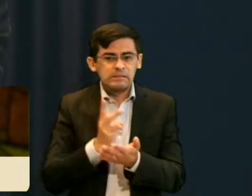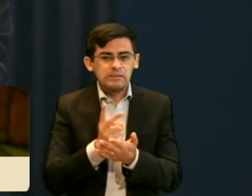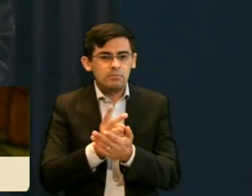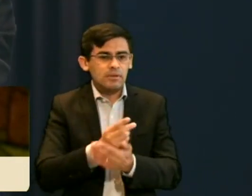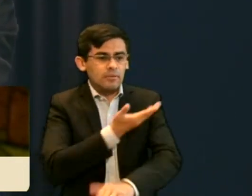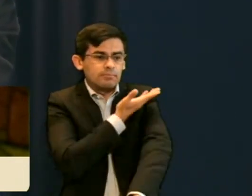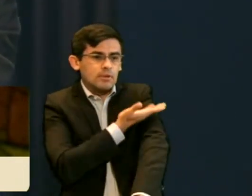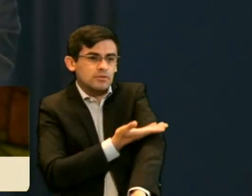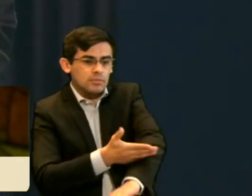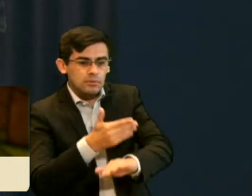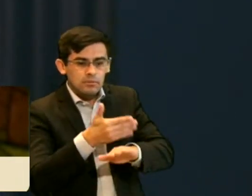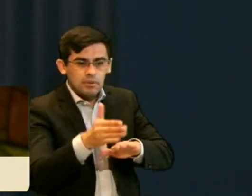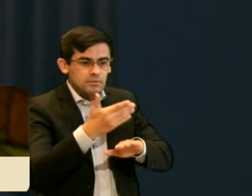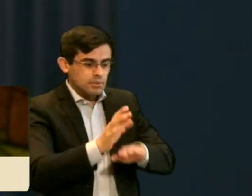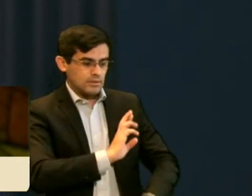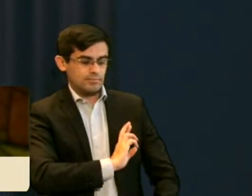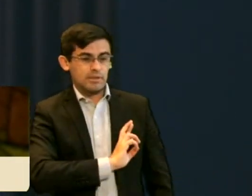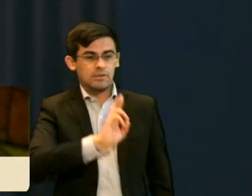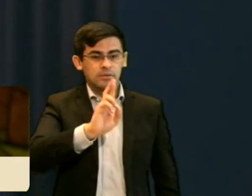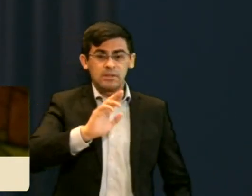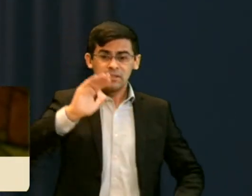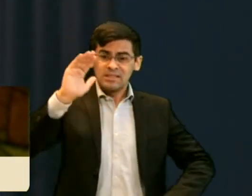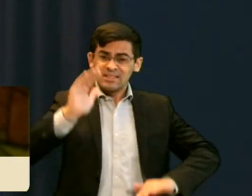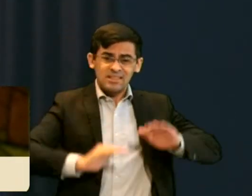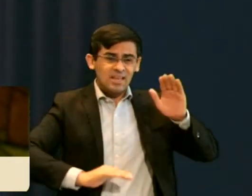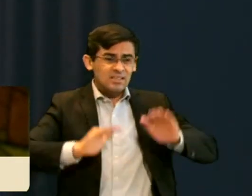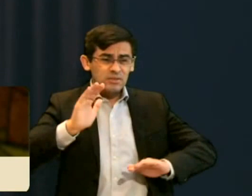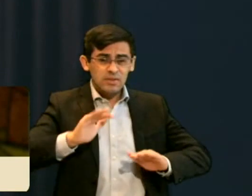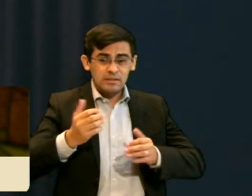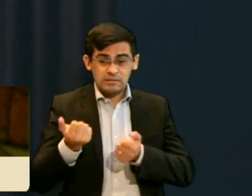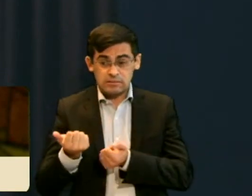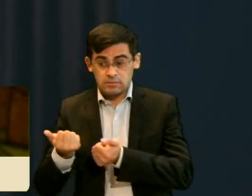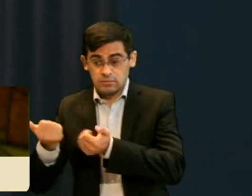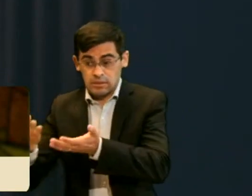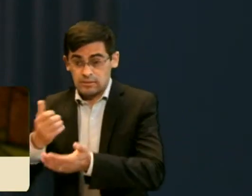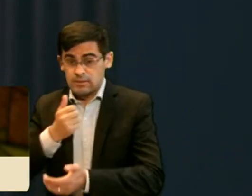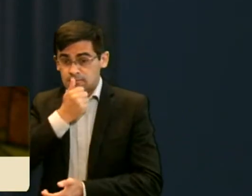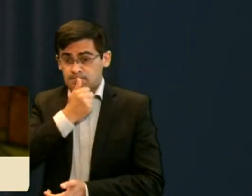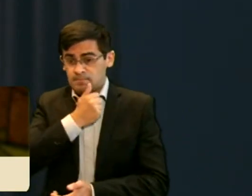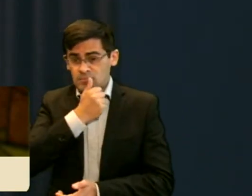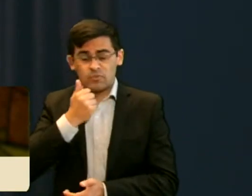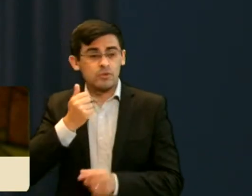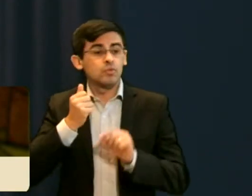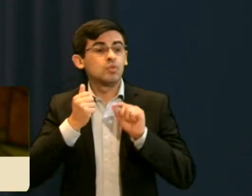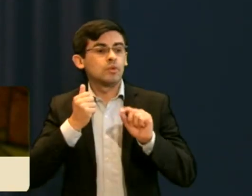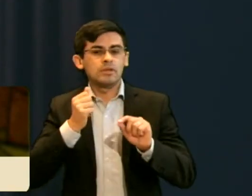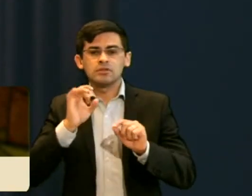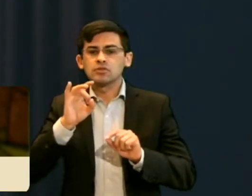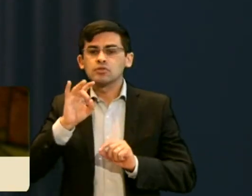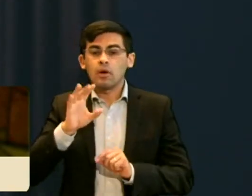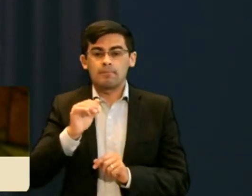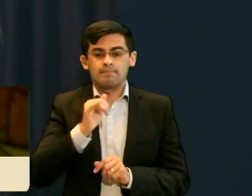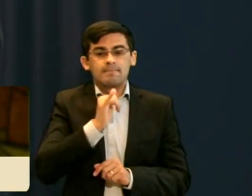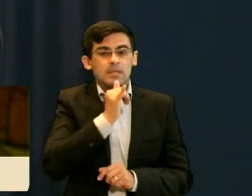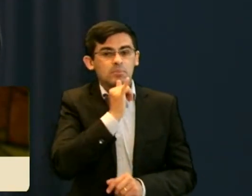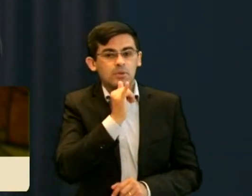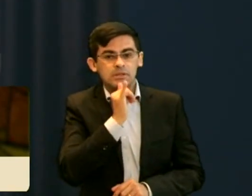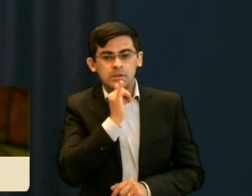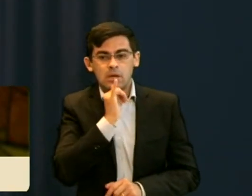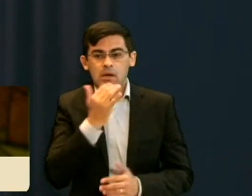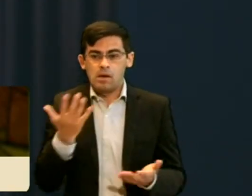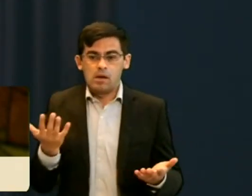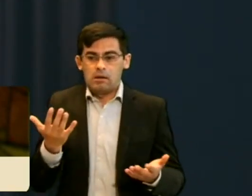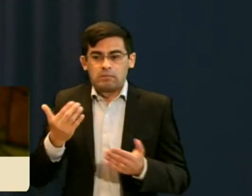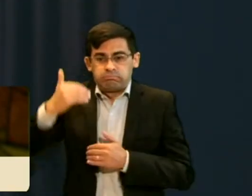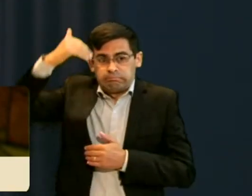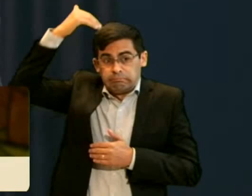ritos, que muitas vezes entregar sacrifício era uma maneira apenas de se